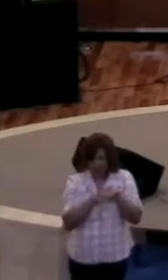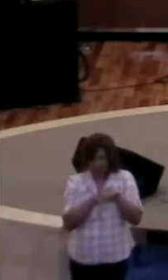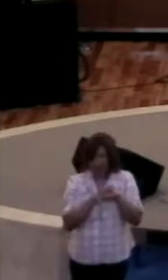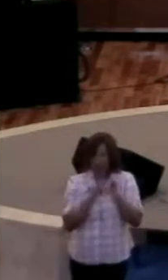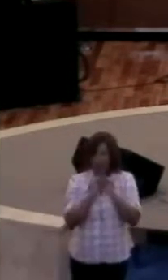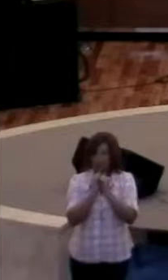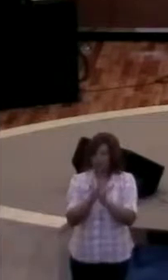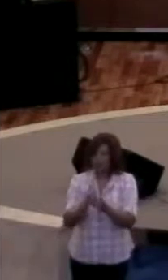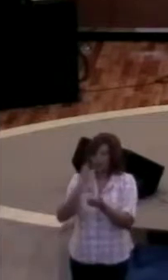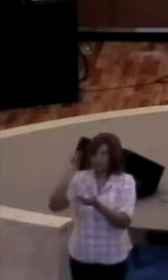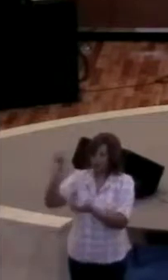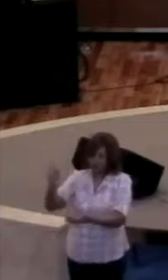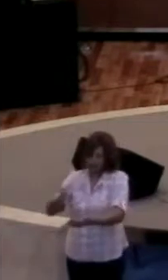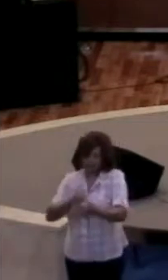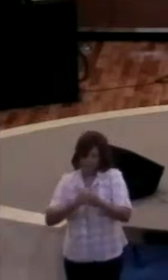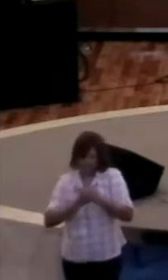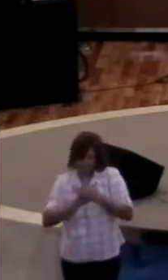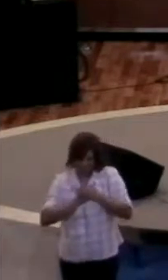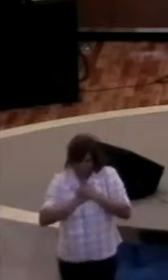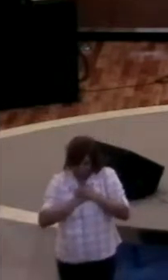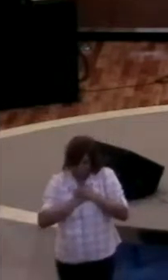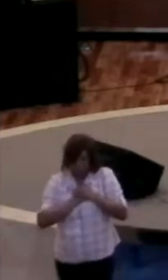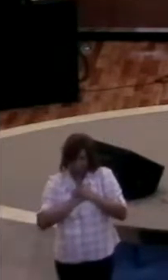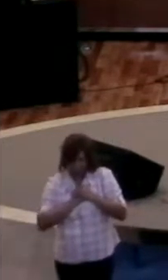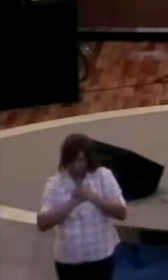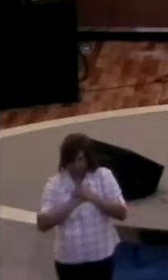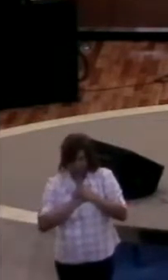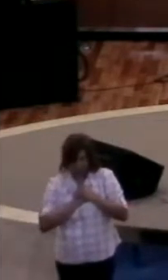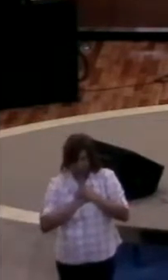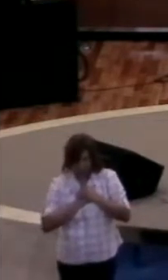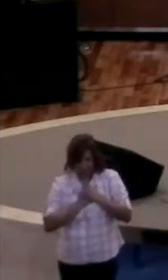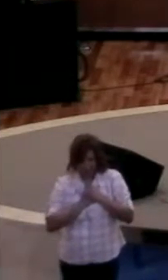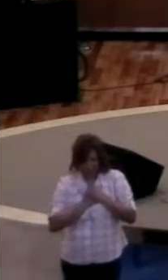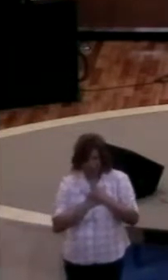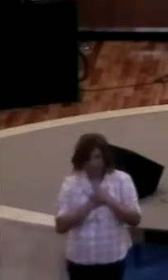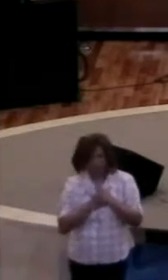está protegido, porque de lá nem o diabo acha.